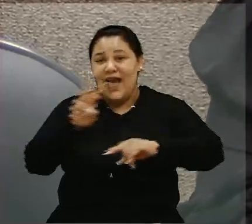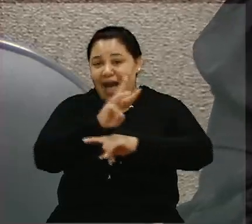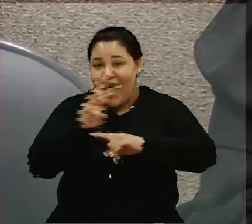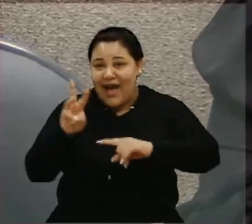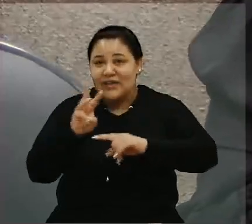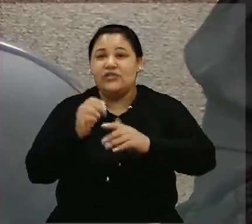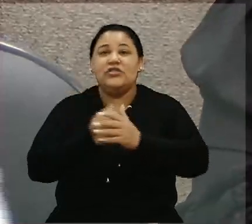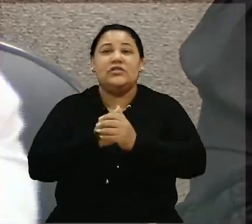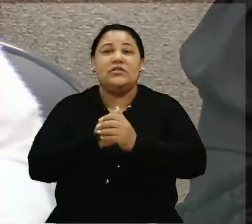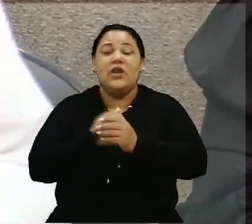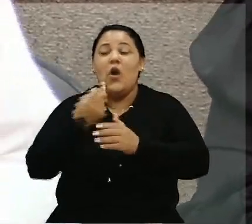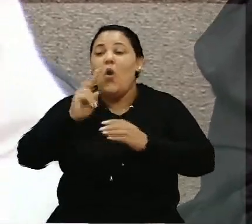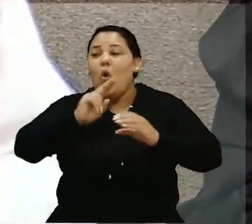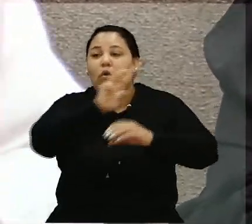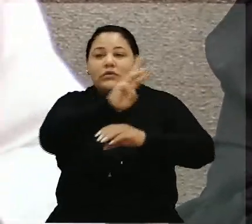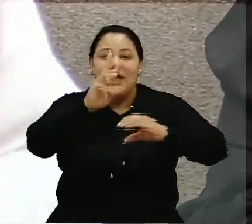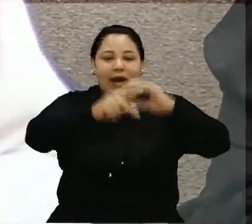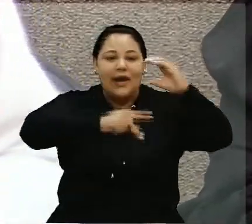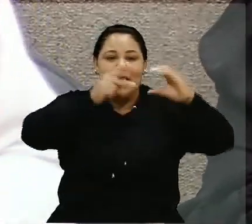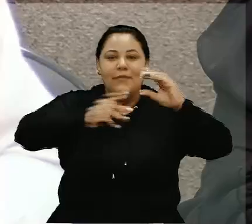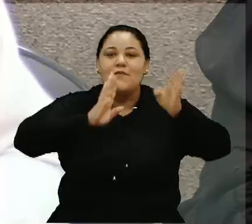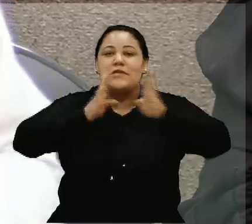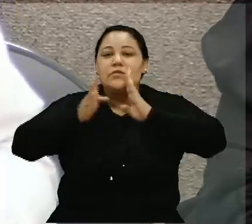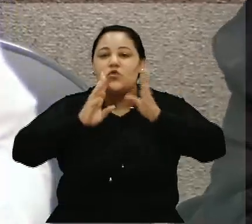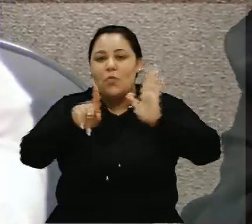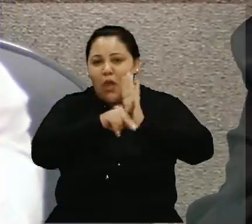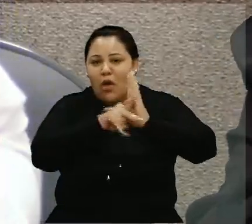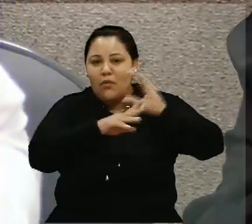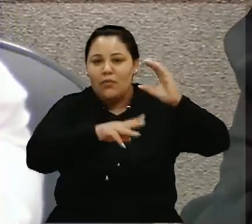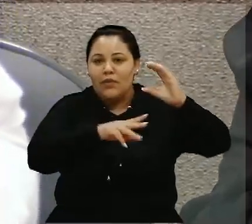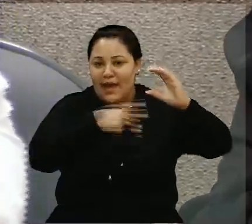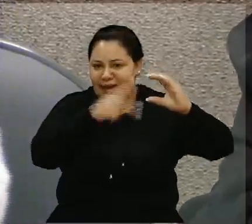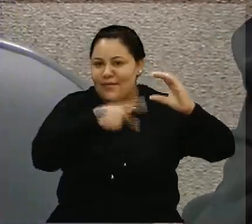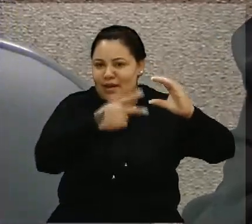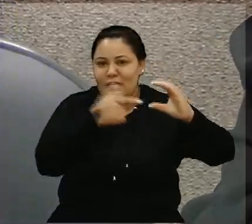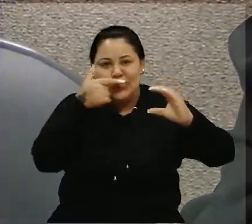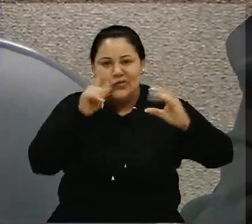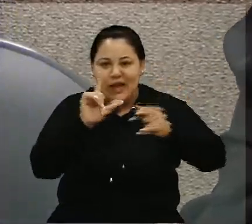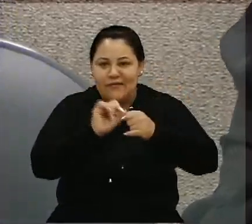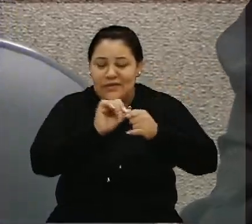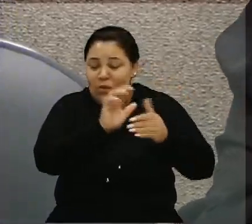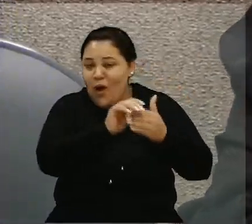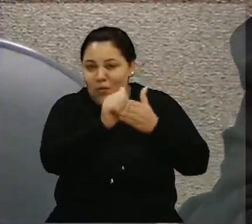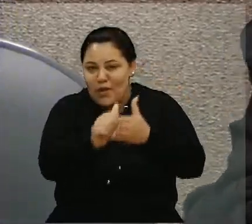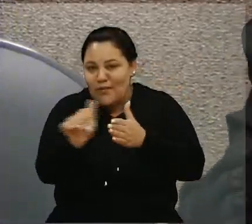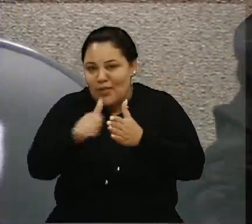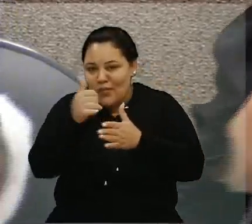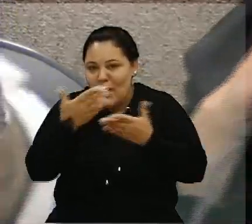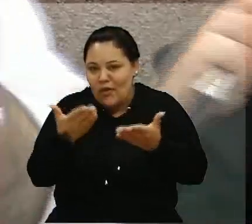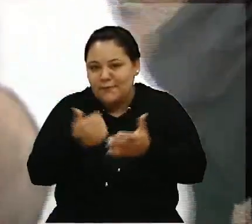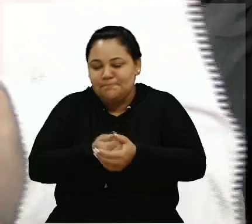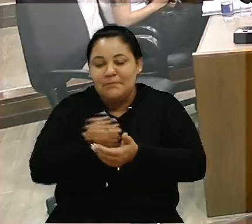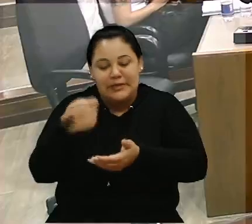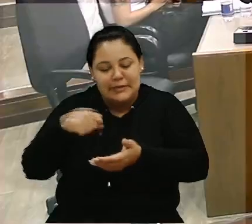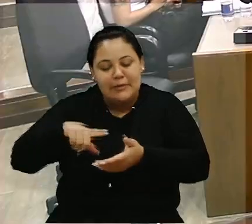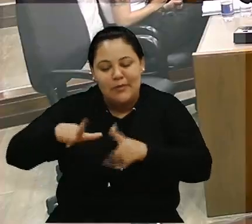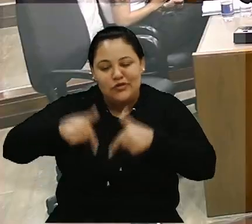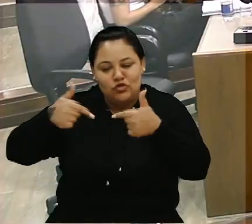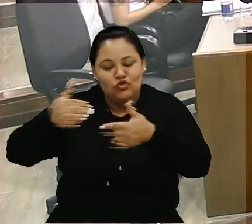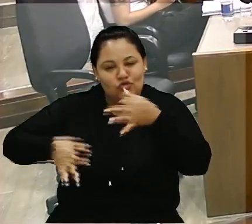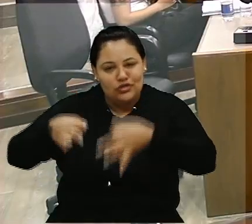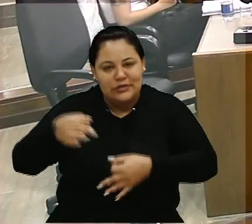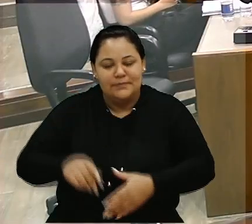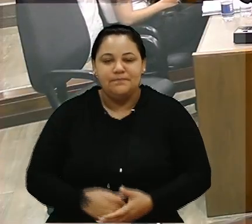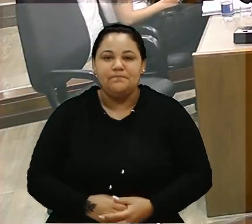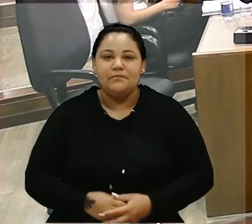nos sites da Câmara, no Facebook da Câmara, daqui a pouco essa atuação é bem viável. Era isso. Obrigado, Iago. Beleza, só para